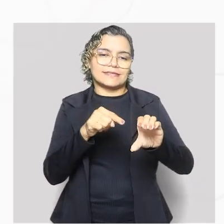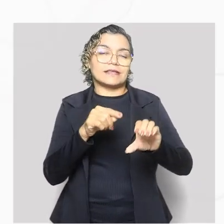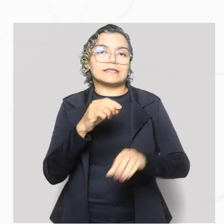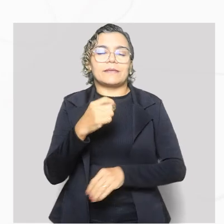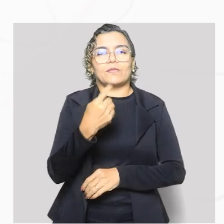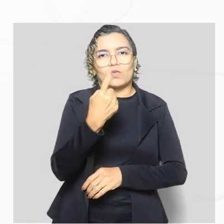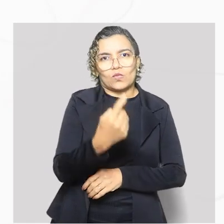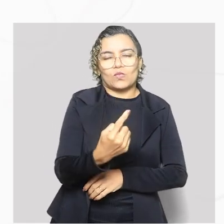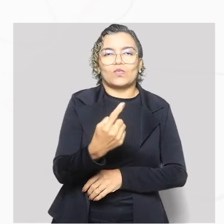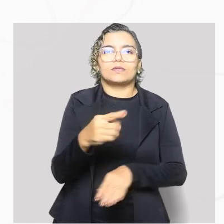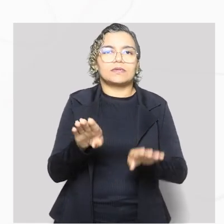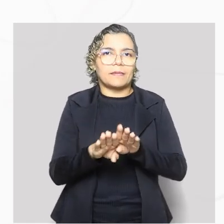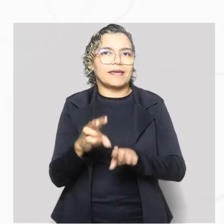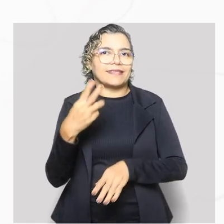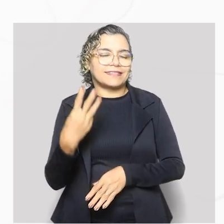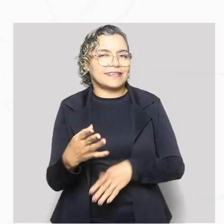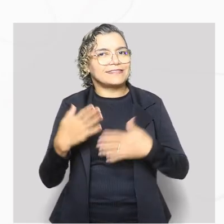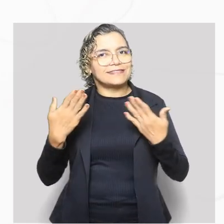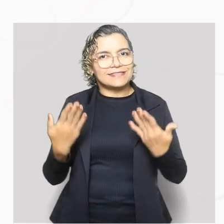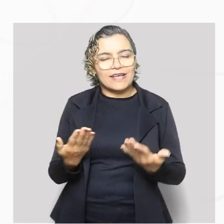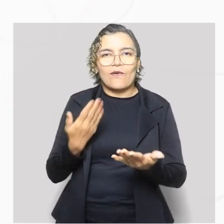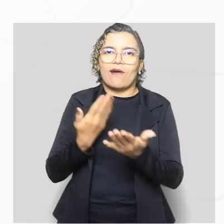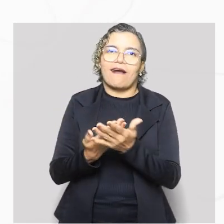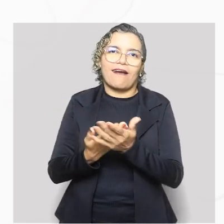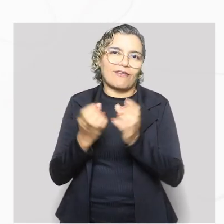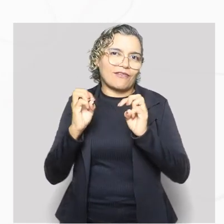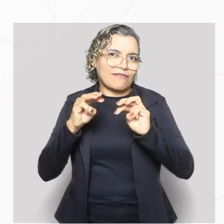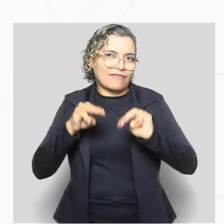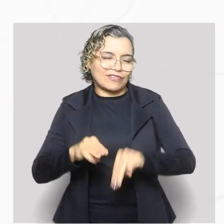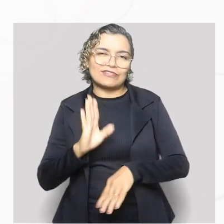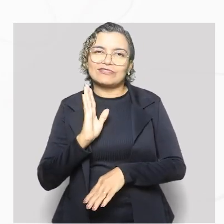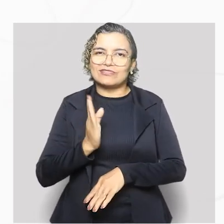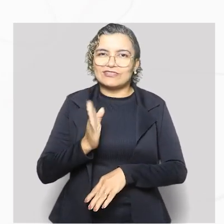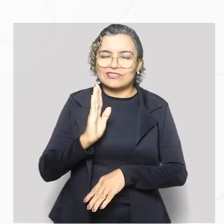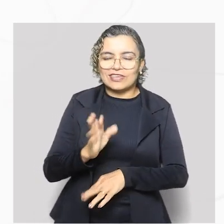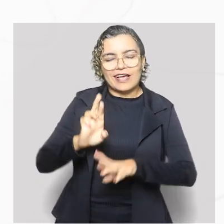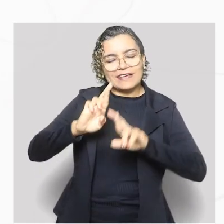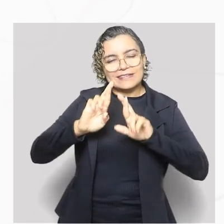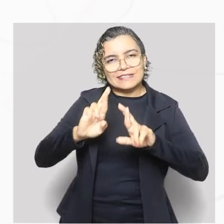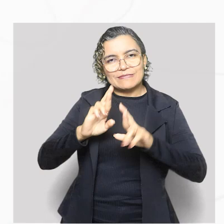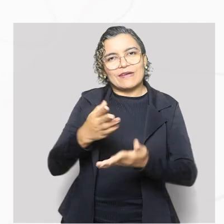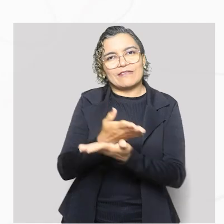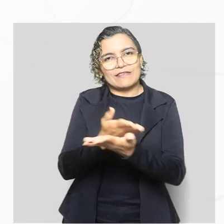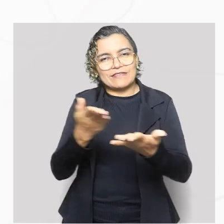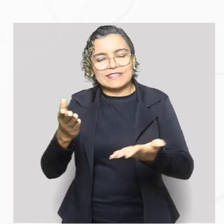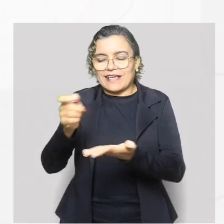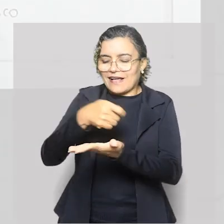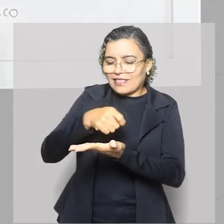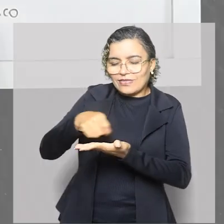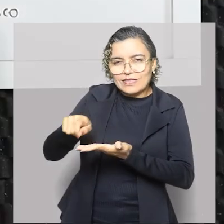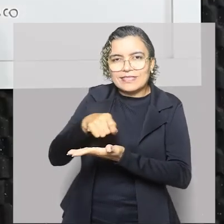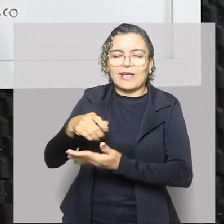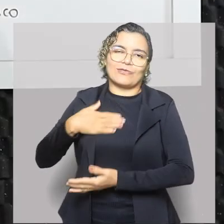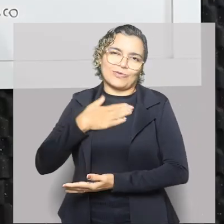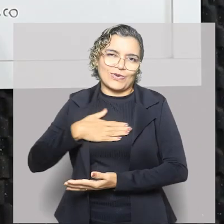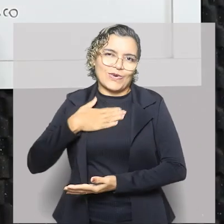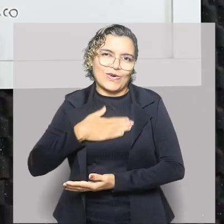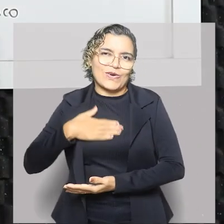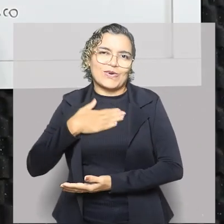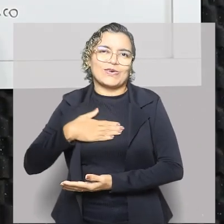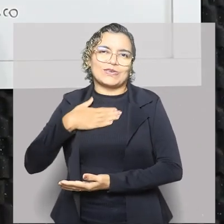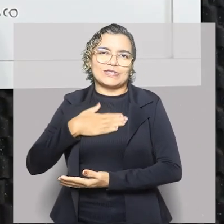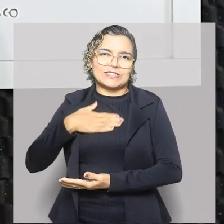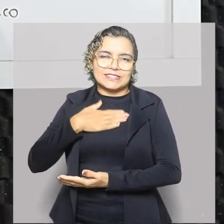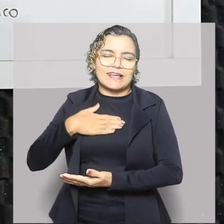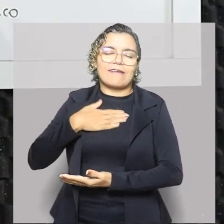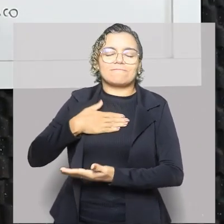e 3, tá? Então, a gente encerra por aqui a nossa aula. Espero que você tenha aí anotado, gostado, tirado todas